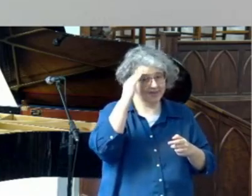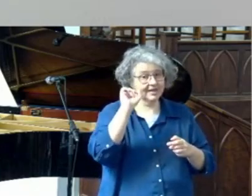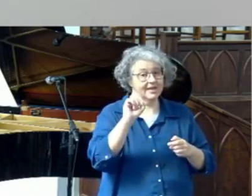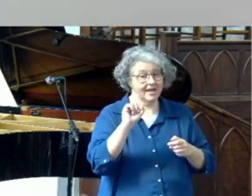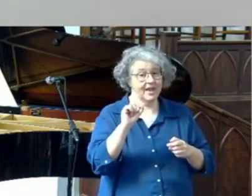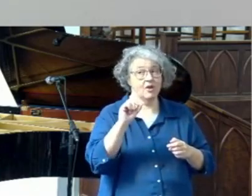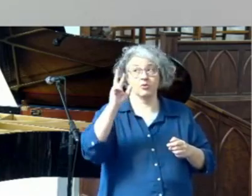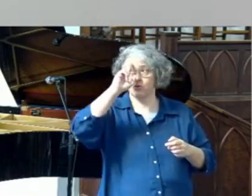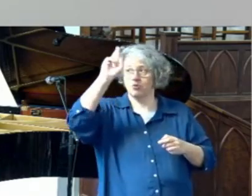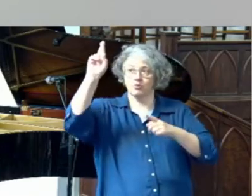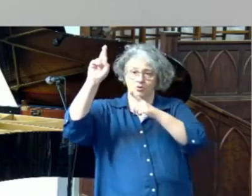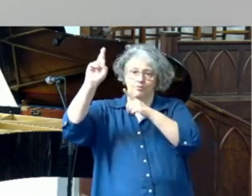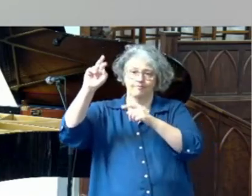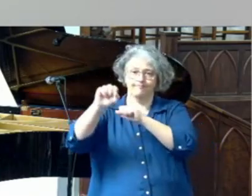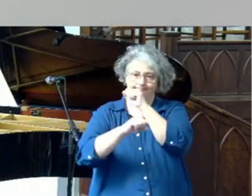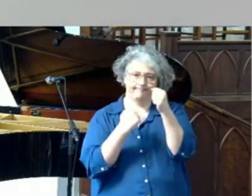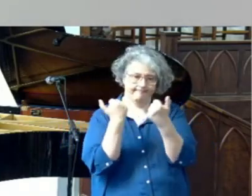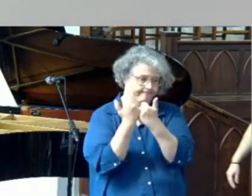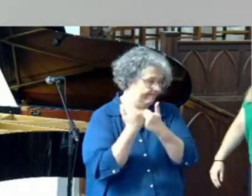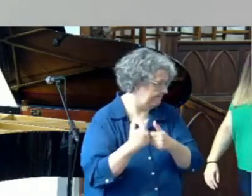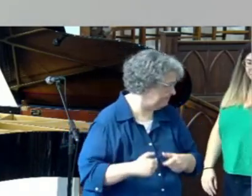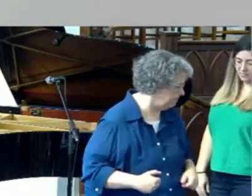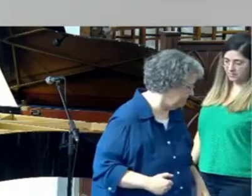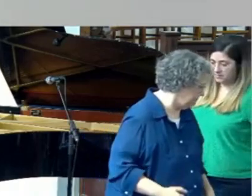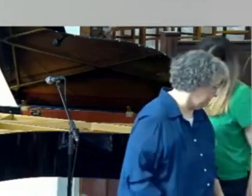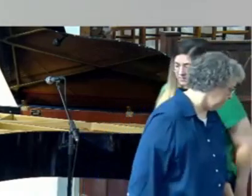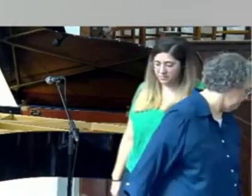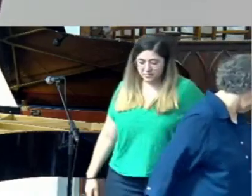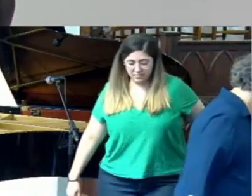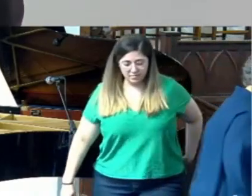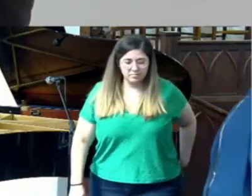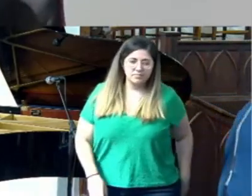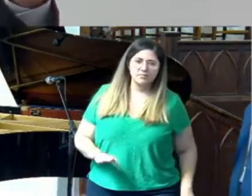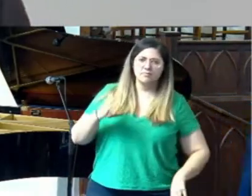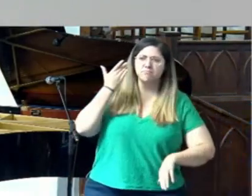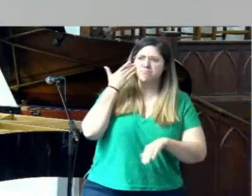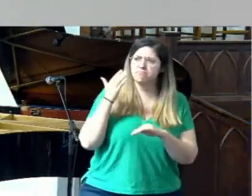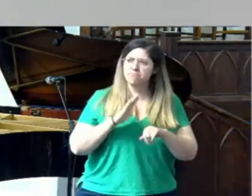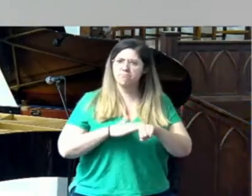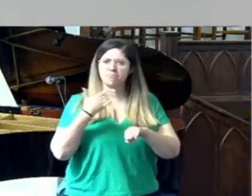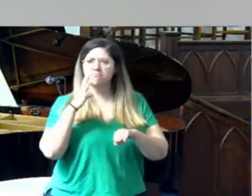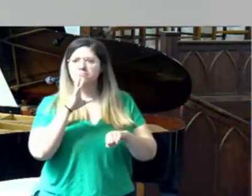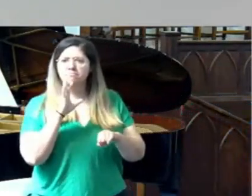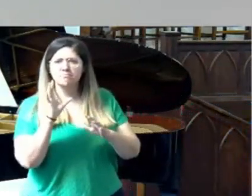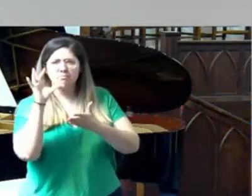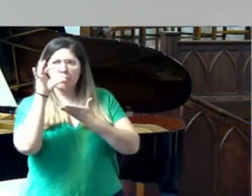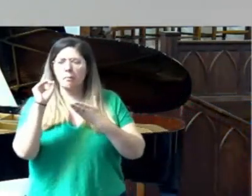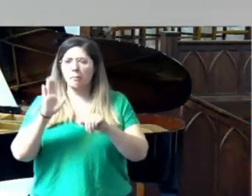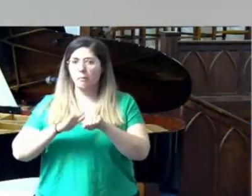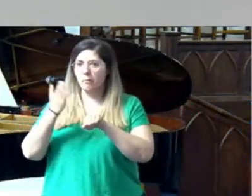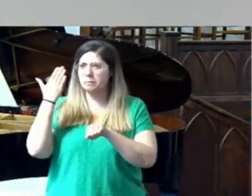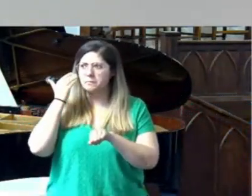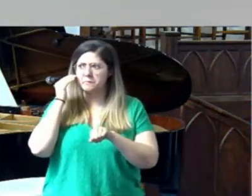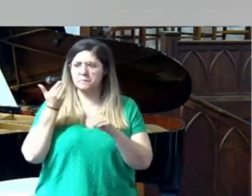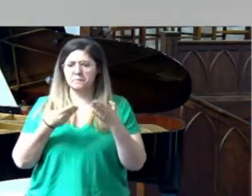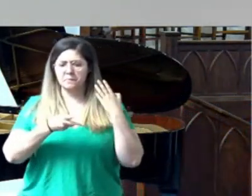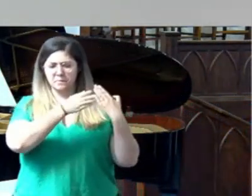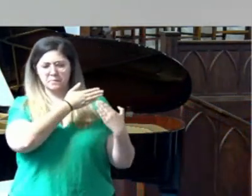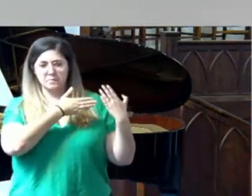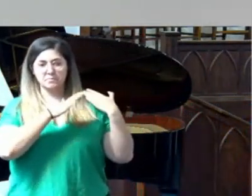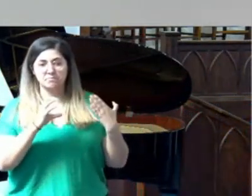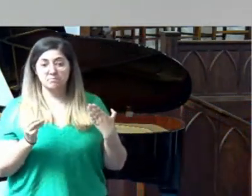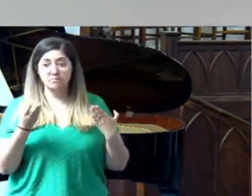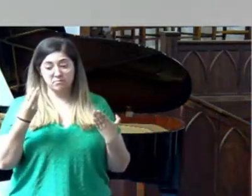sou o Senhor. Quanto mais a gente conhece a Deus, mais a gente entende as coisas do nosso passado e do que, se Deus